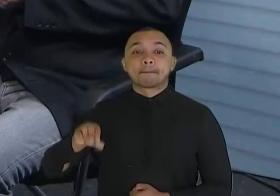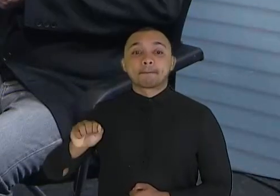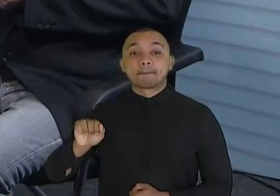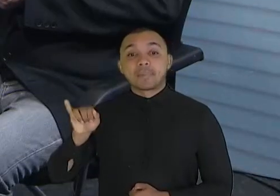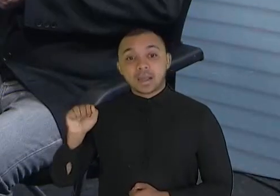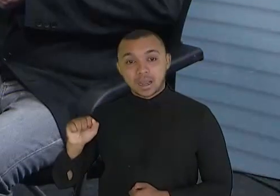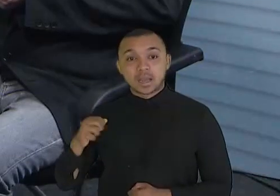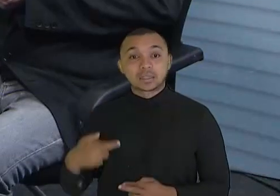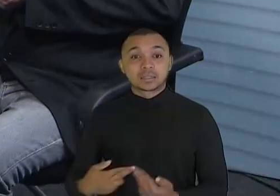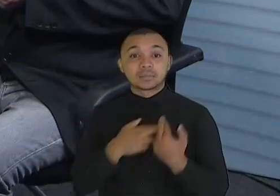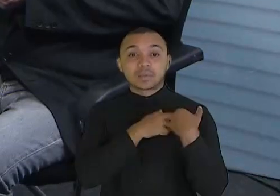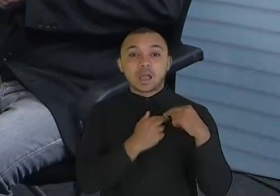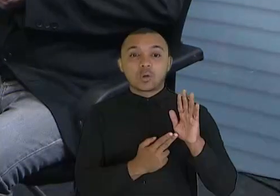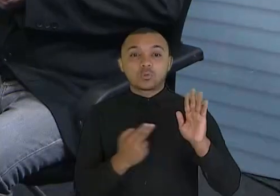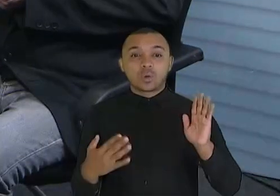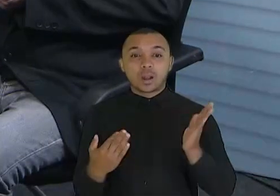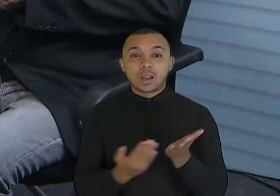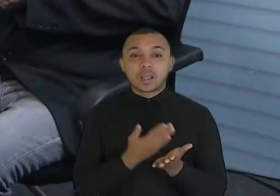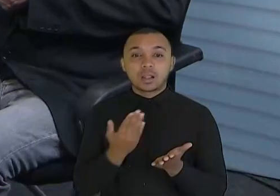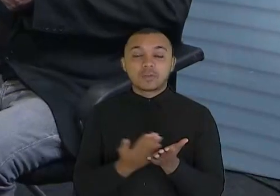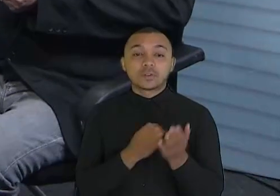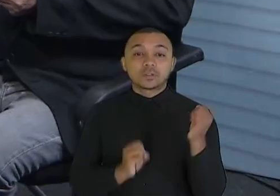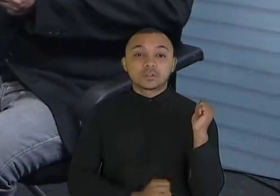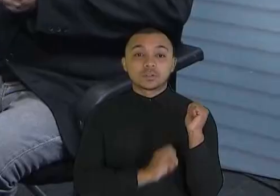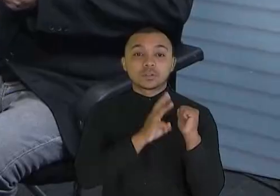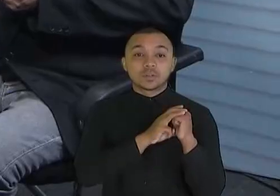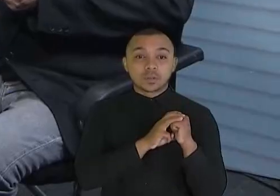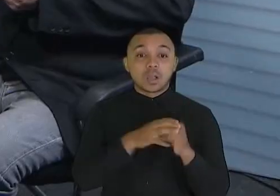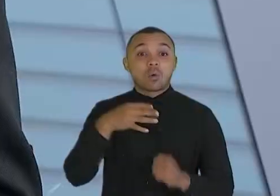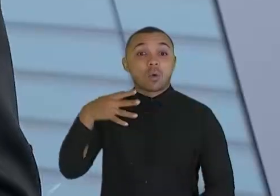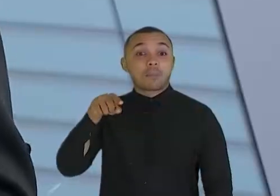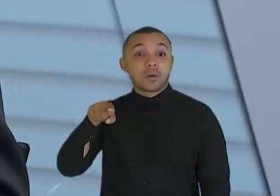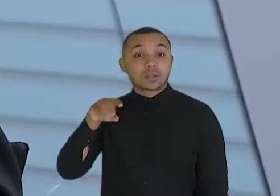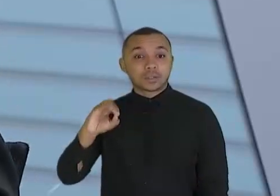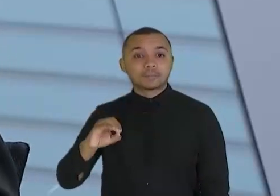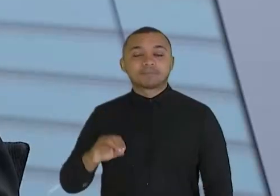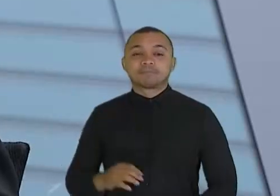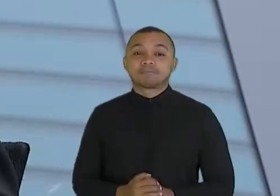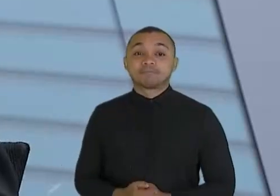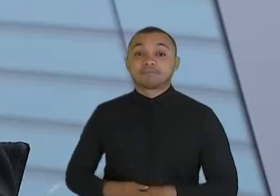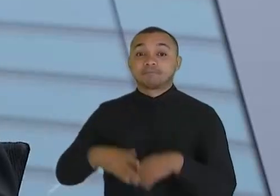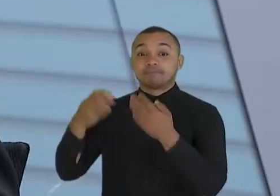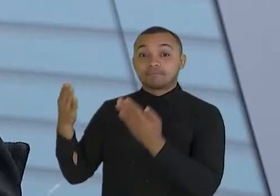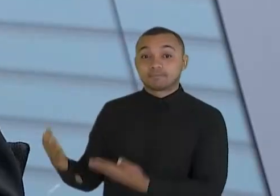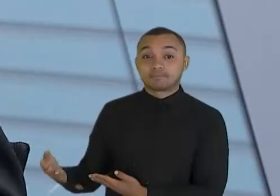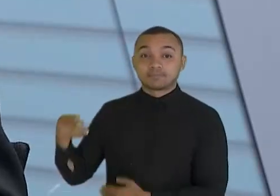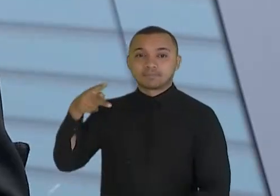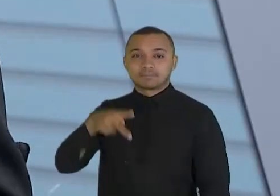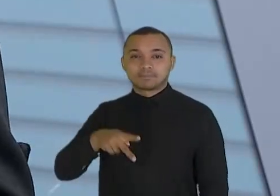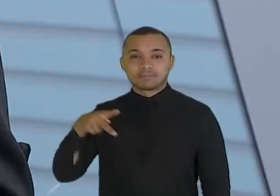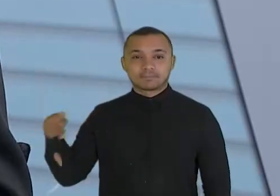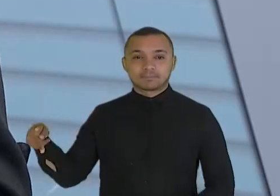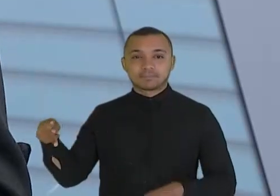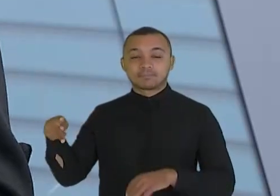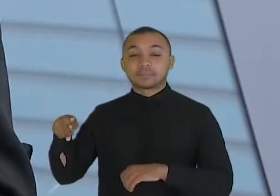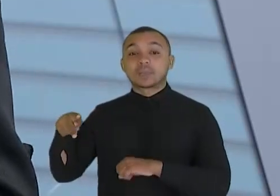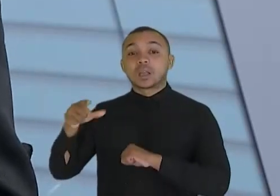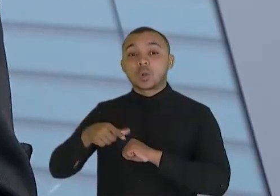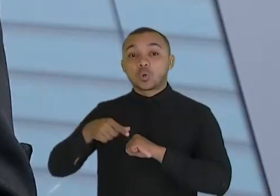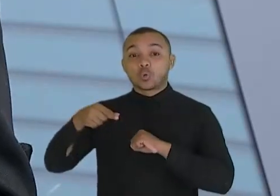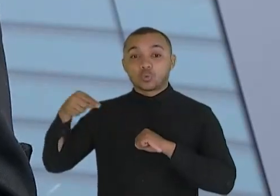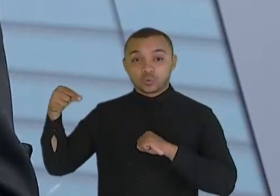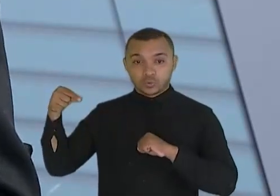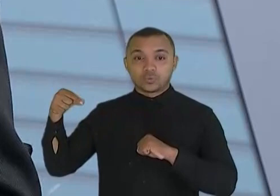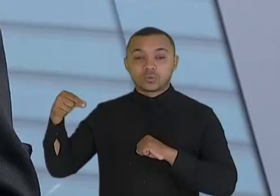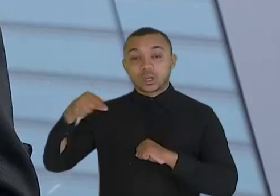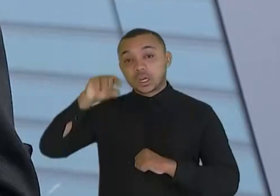e autora do livro Sustentabilidade 4.0. Eu estou aqui com o professor Marcos Maurício Zolanda, da Unifor, professor doutor da Unifor